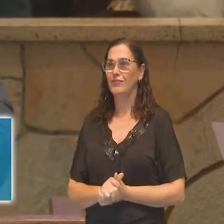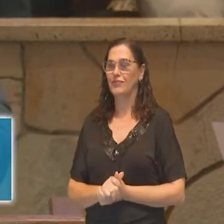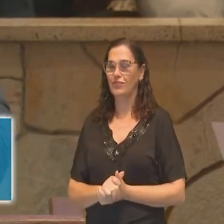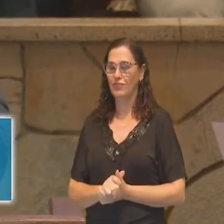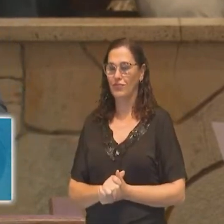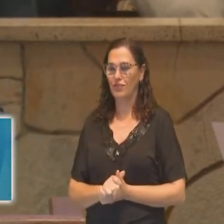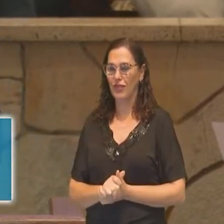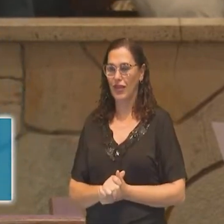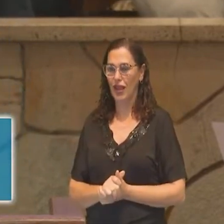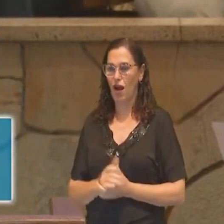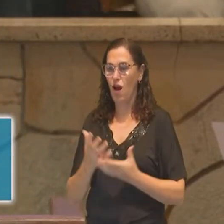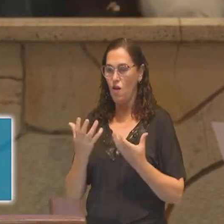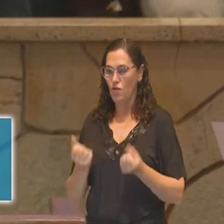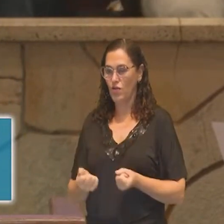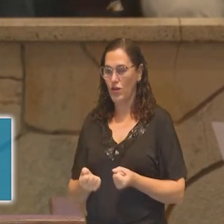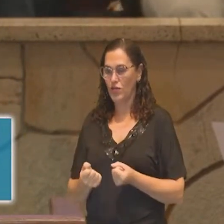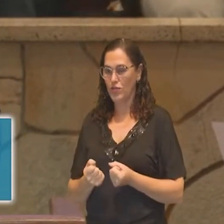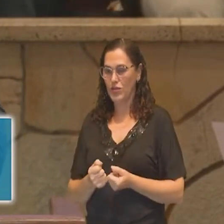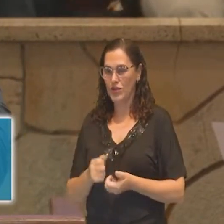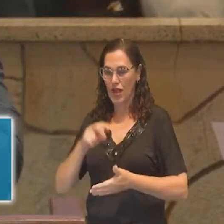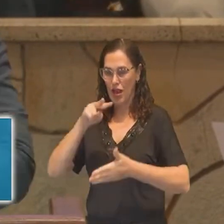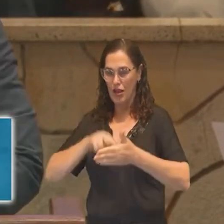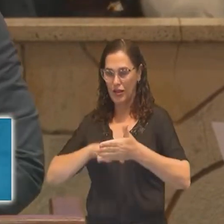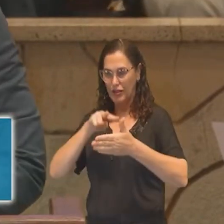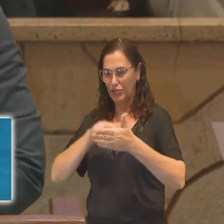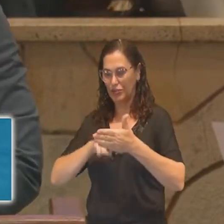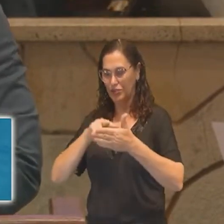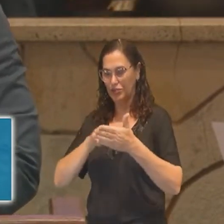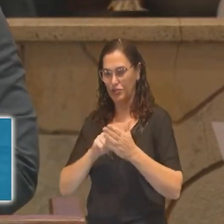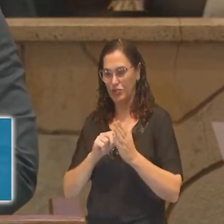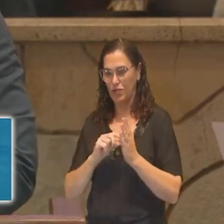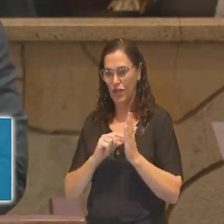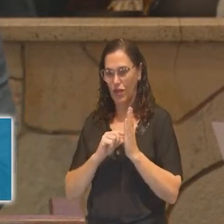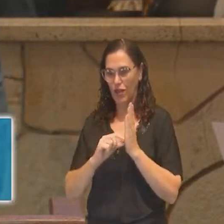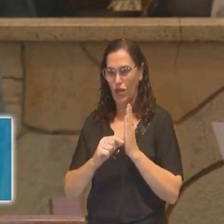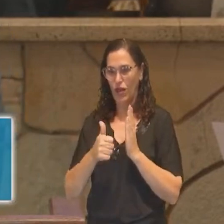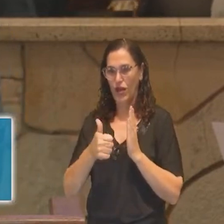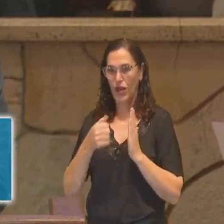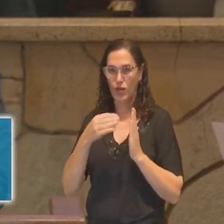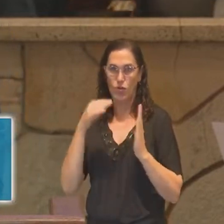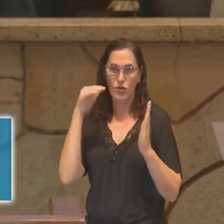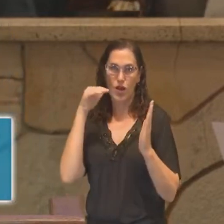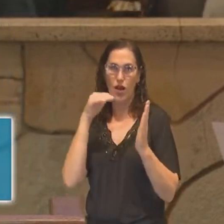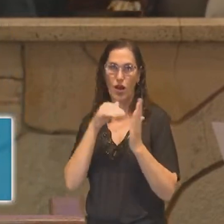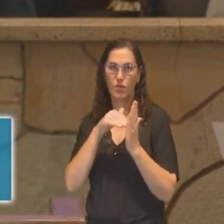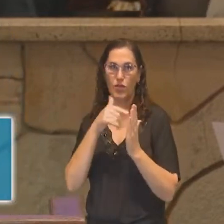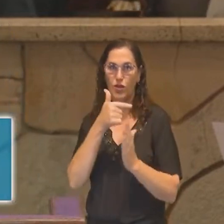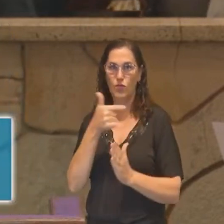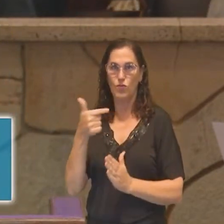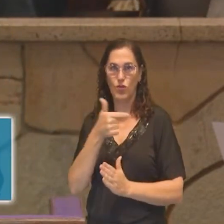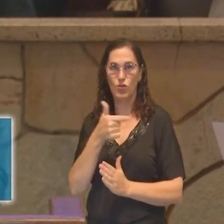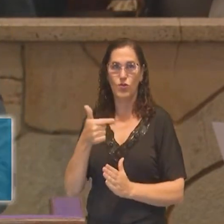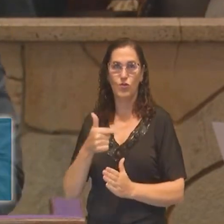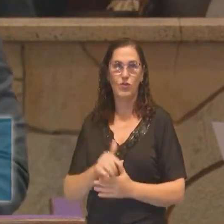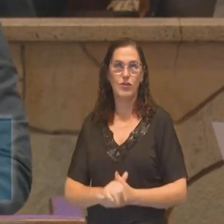Nós faremos a leitura do verso 14 ao